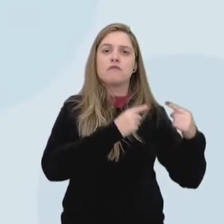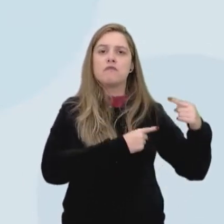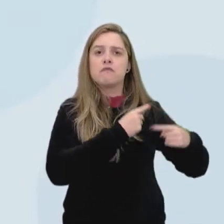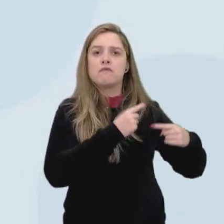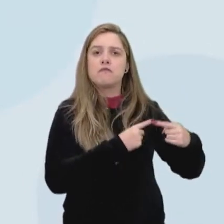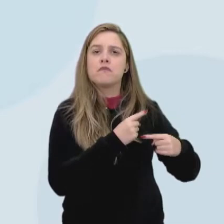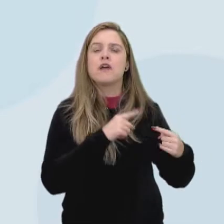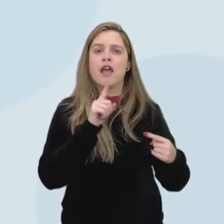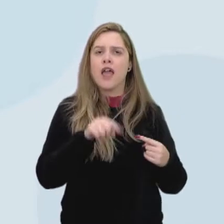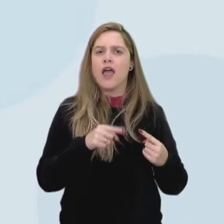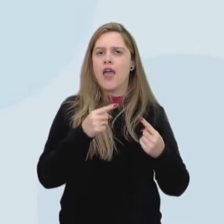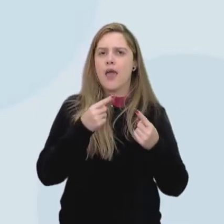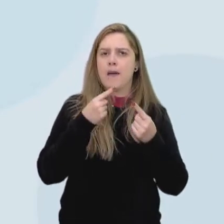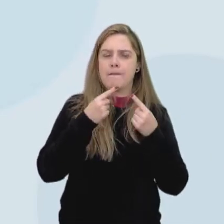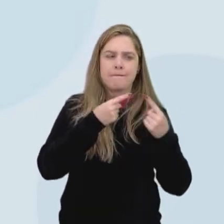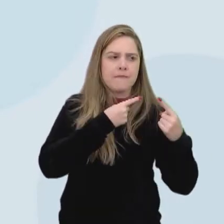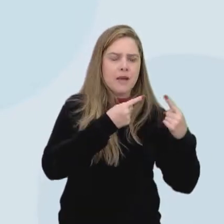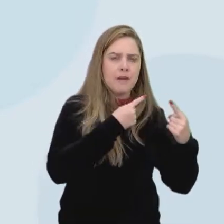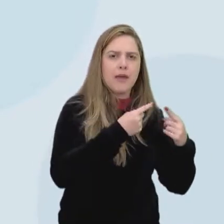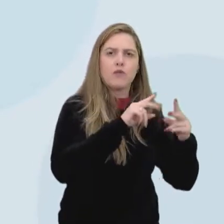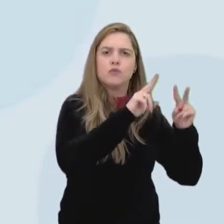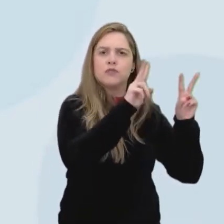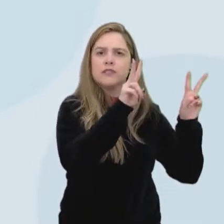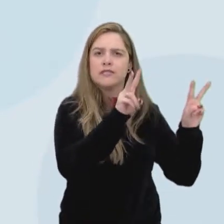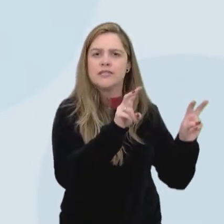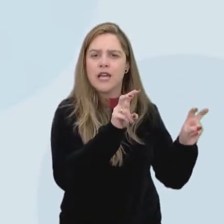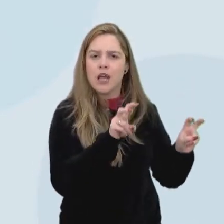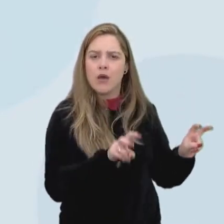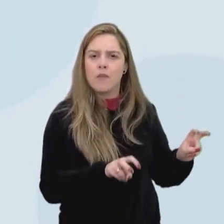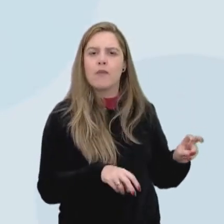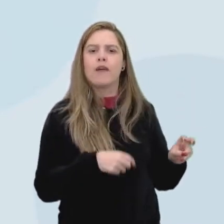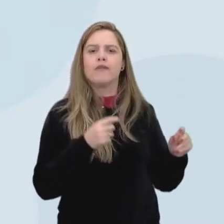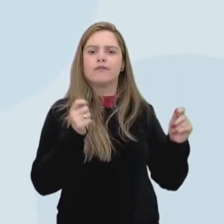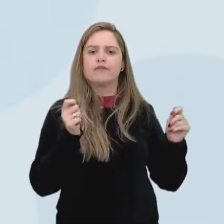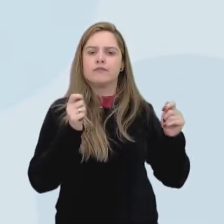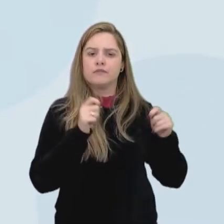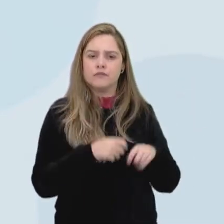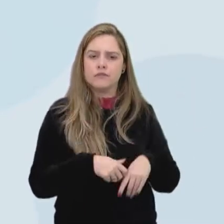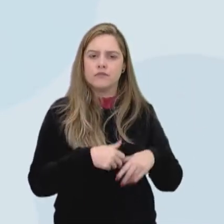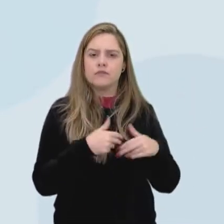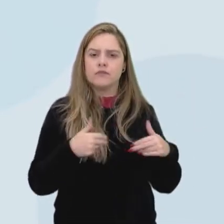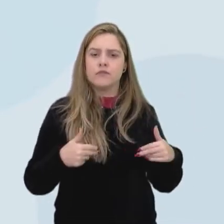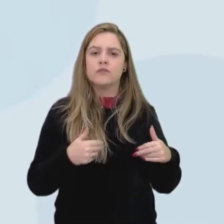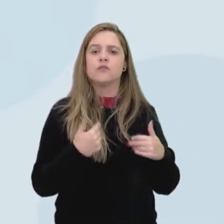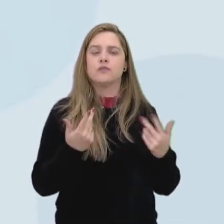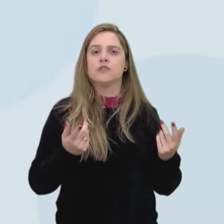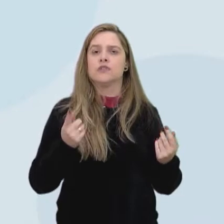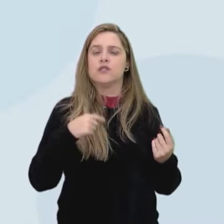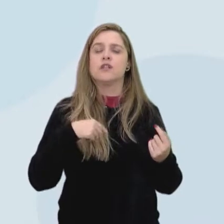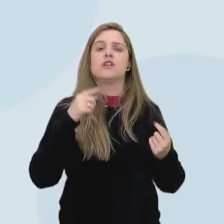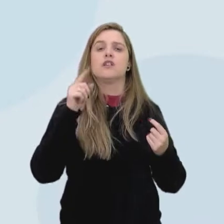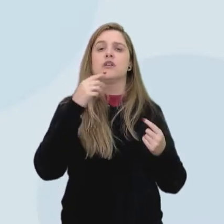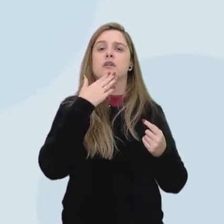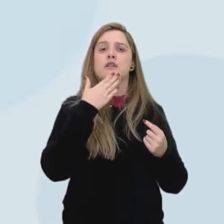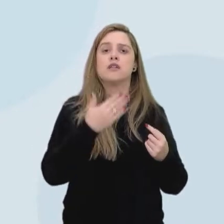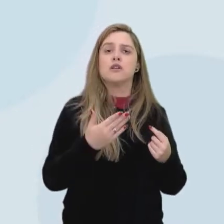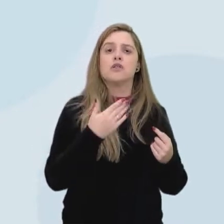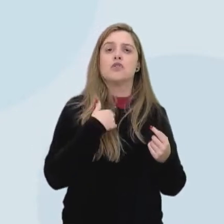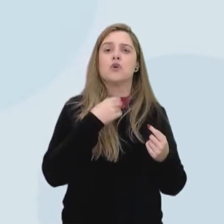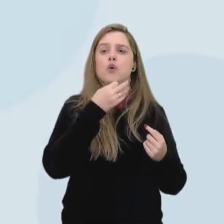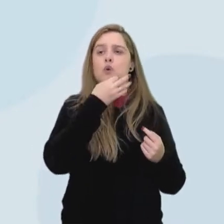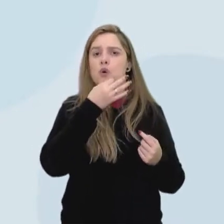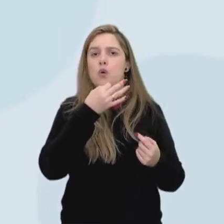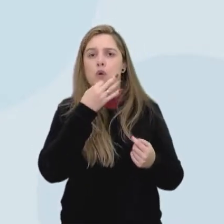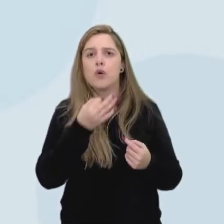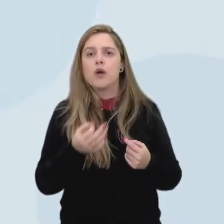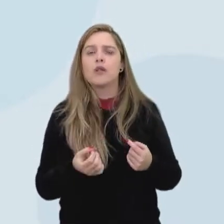uma discussão de um determinado tema com o embate de ideias antagônicas. E aí justamente a gente comentou, né, na